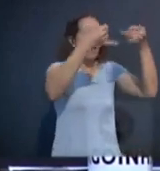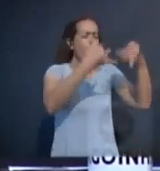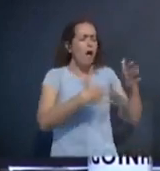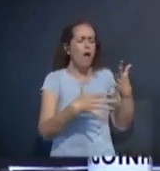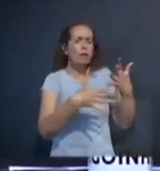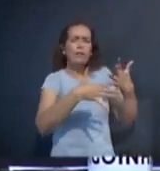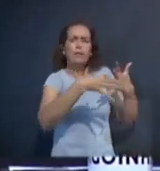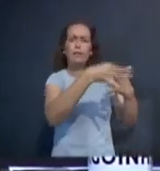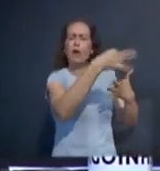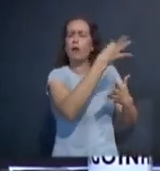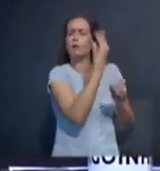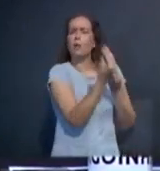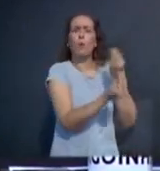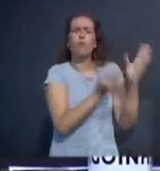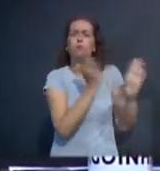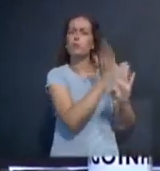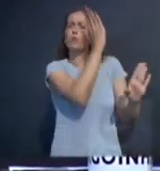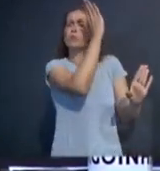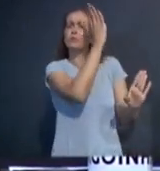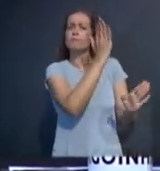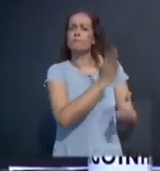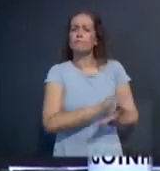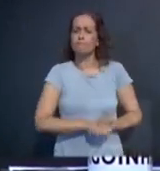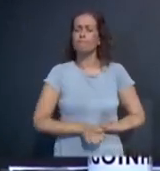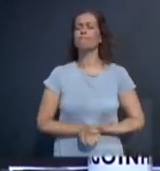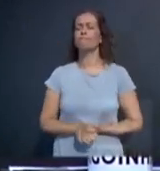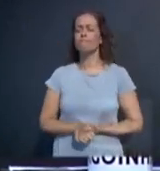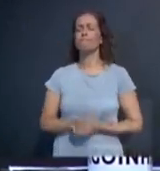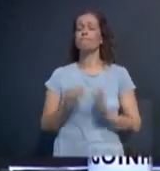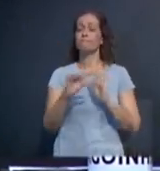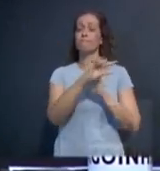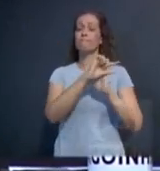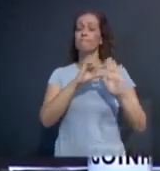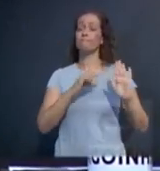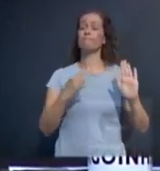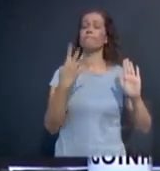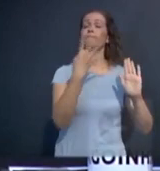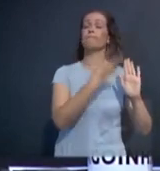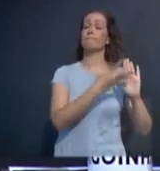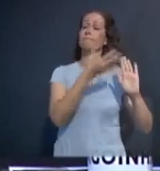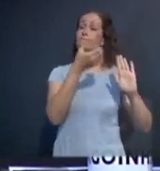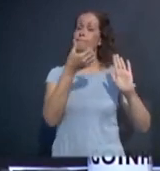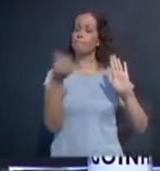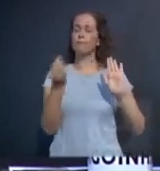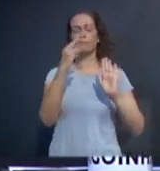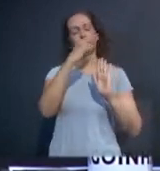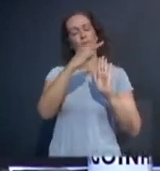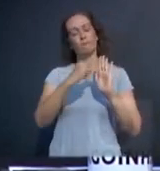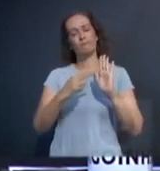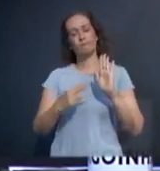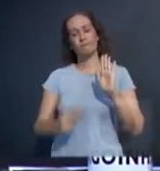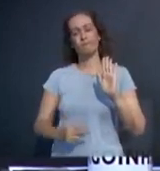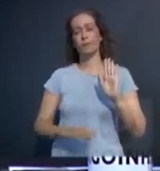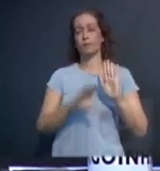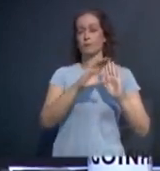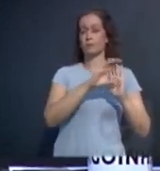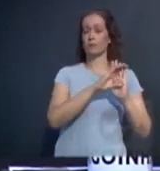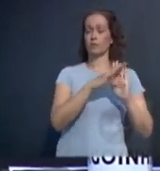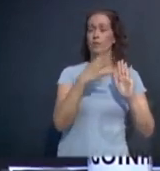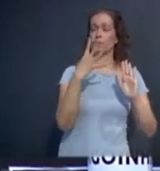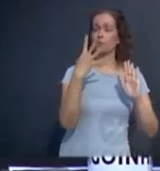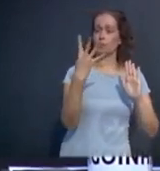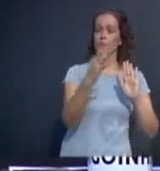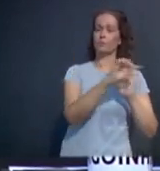o verso de número 46. É um episódio que eu quero lê-lo todinho. Capítulo 4,